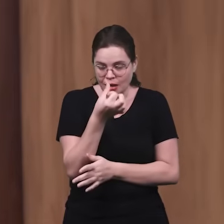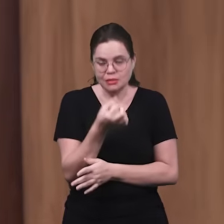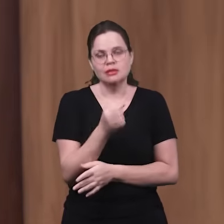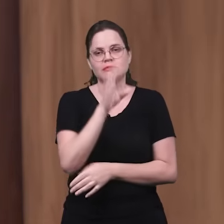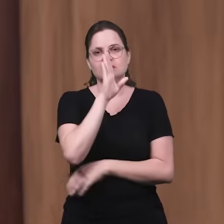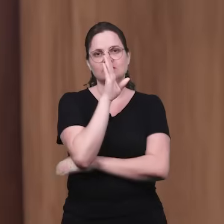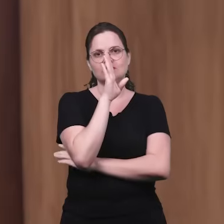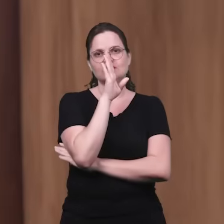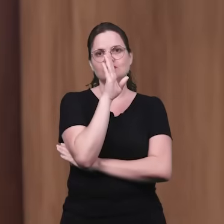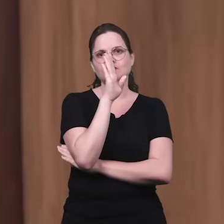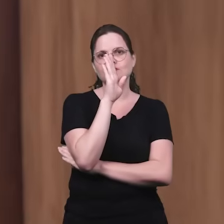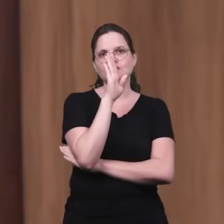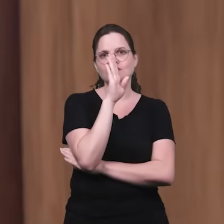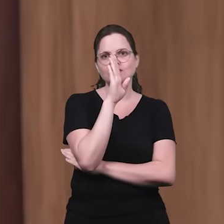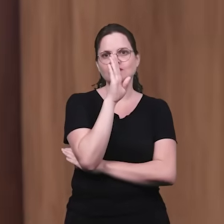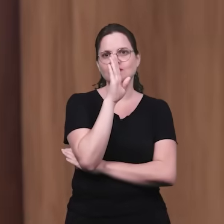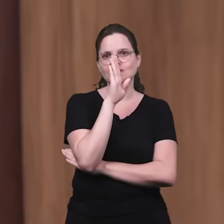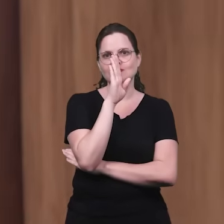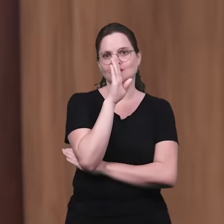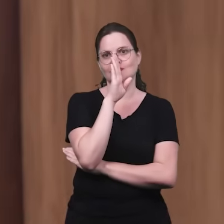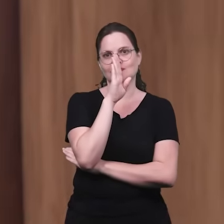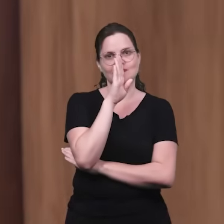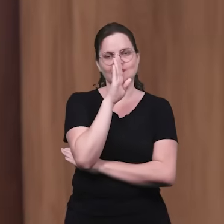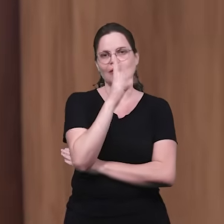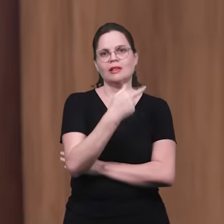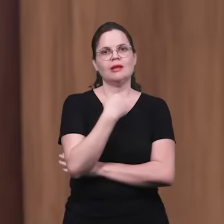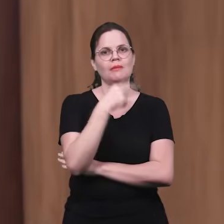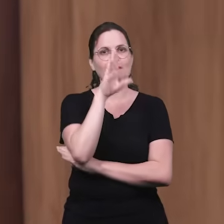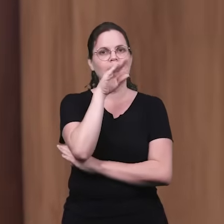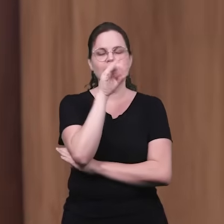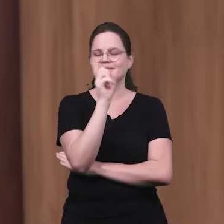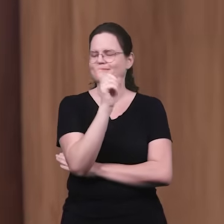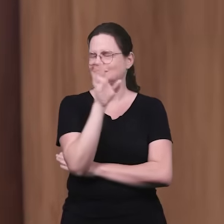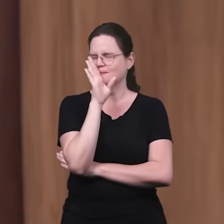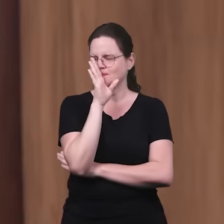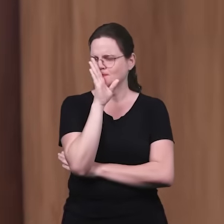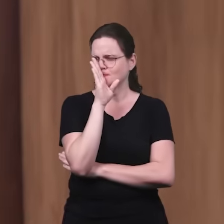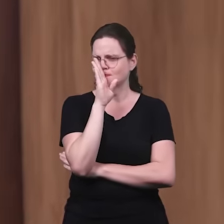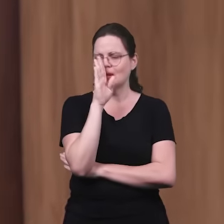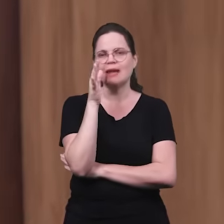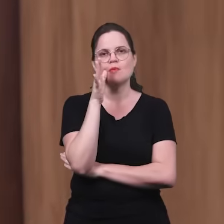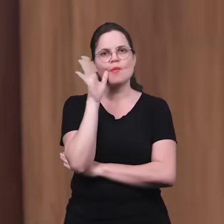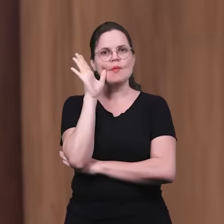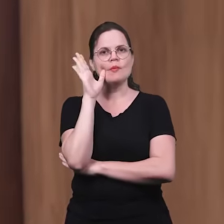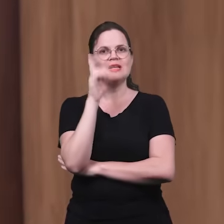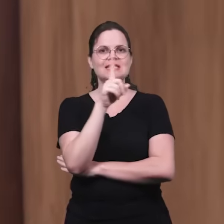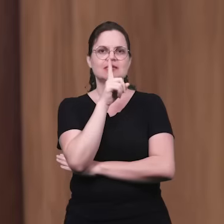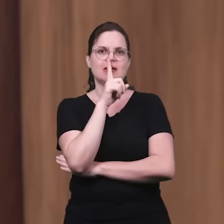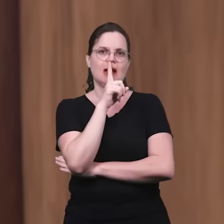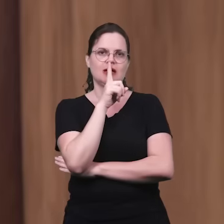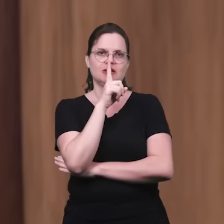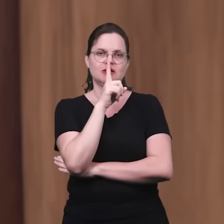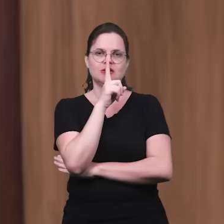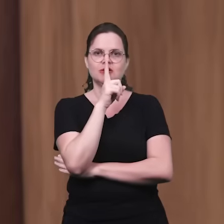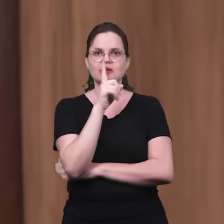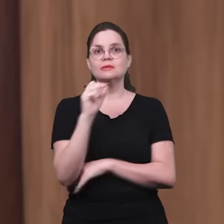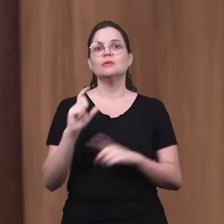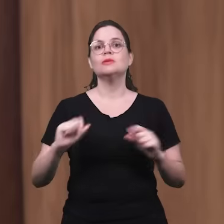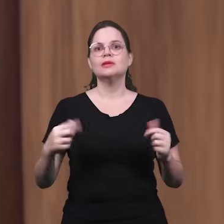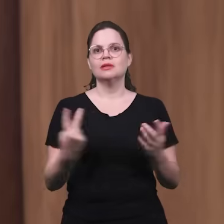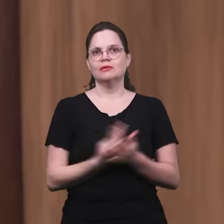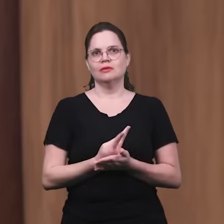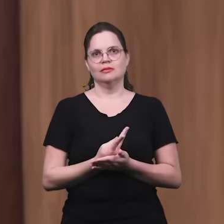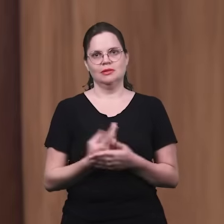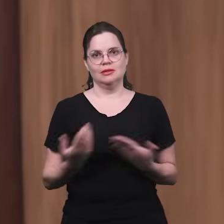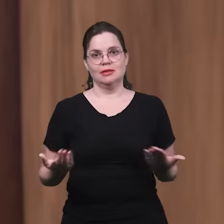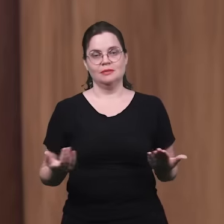dia da vitória. O dia dos muros caírem, tinha uma operação de silêncio ali. O que estava acontecendo?